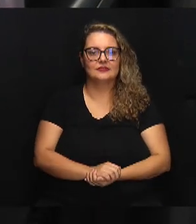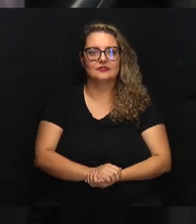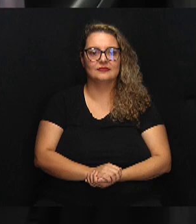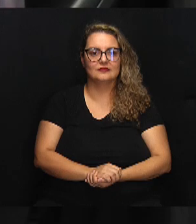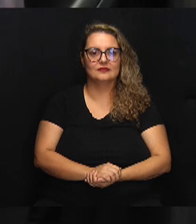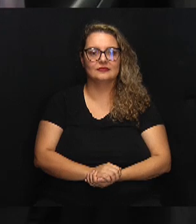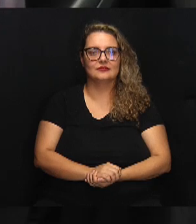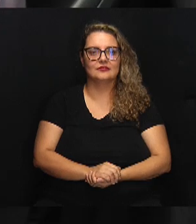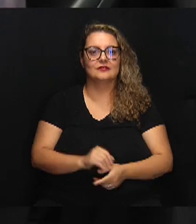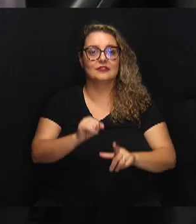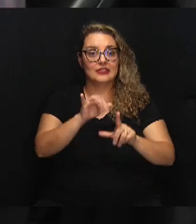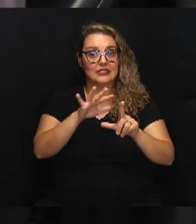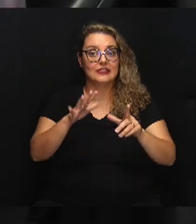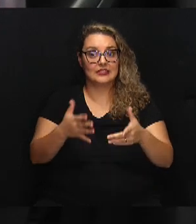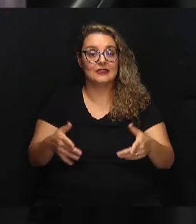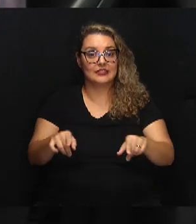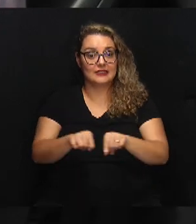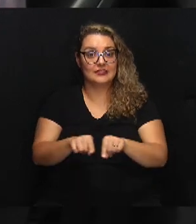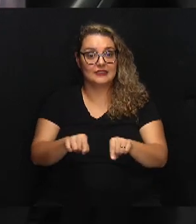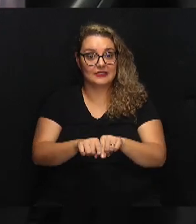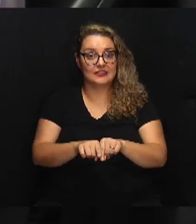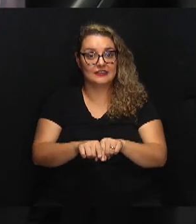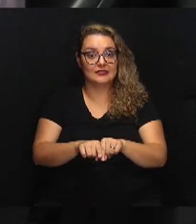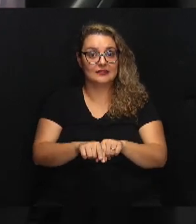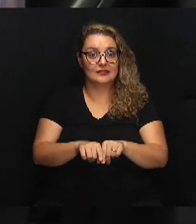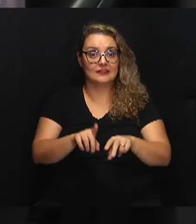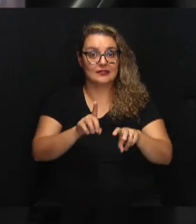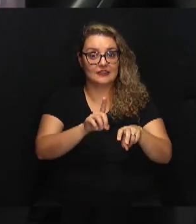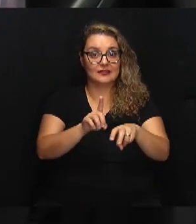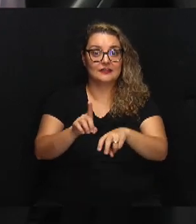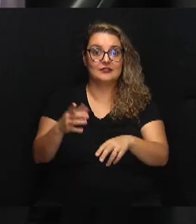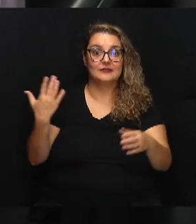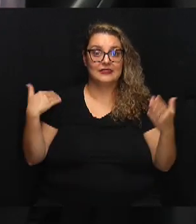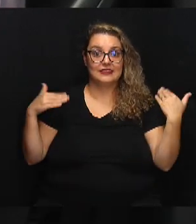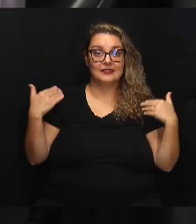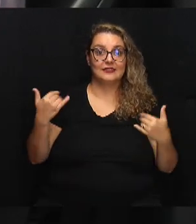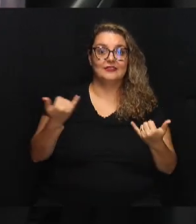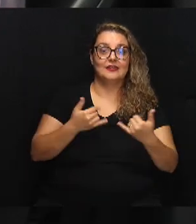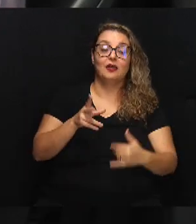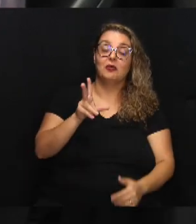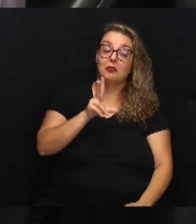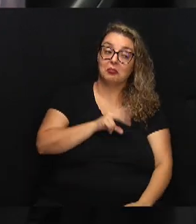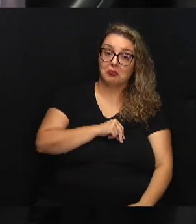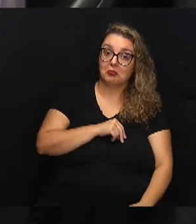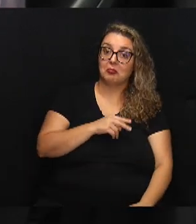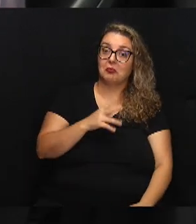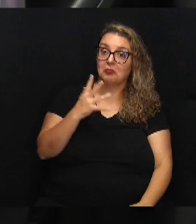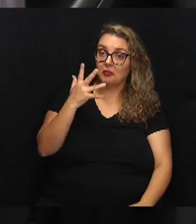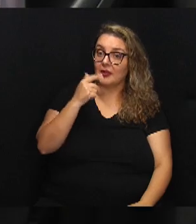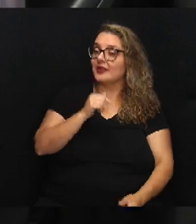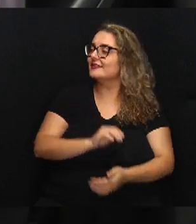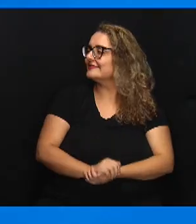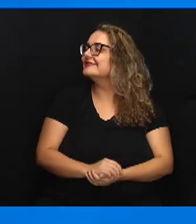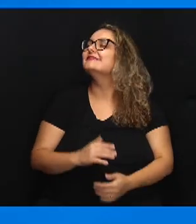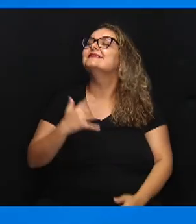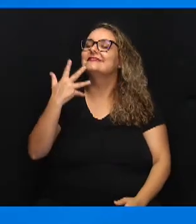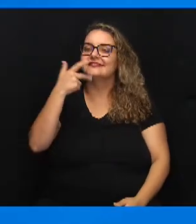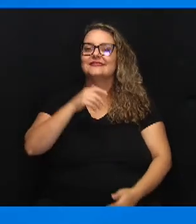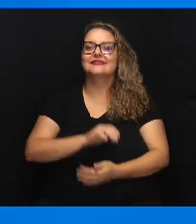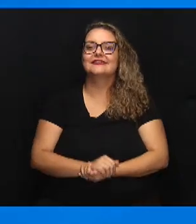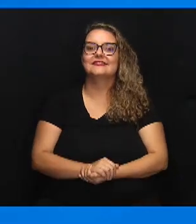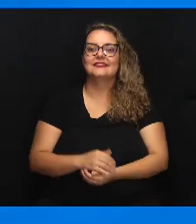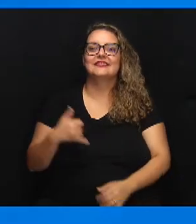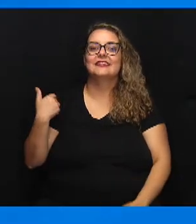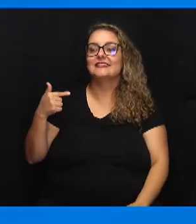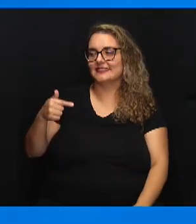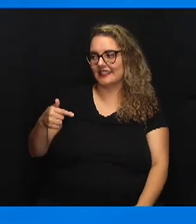tem imagens de você com o seu cachorro aí passeando. Olha! Bonitão. Bonitão. Ele tá com quantos anos?